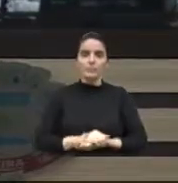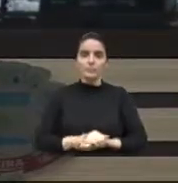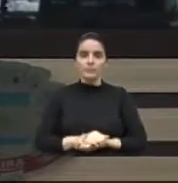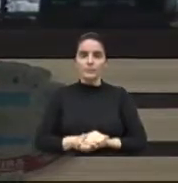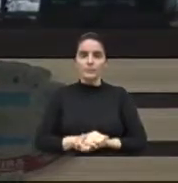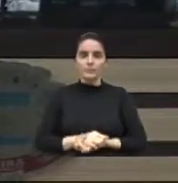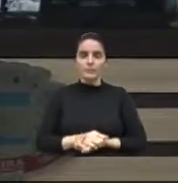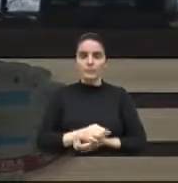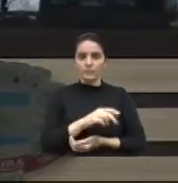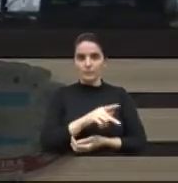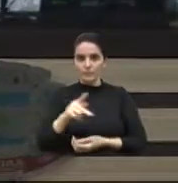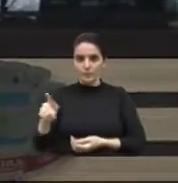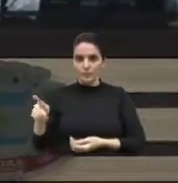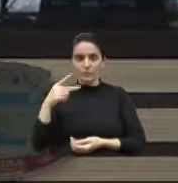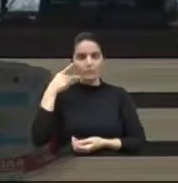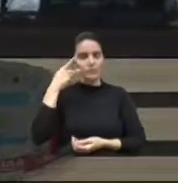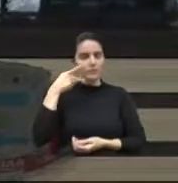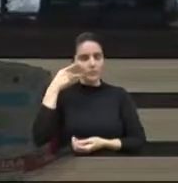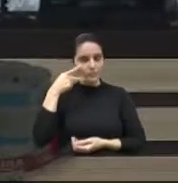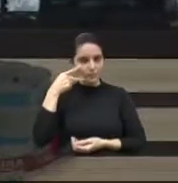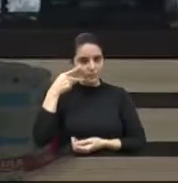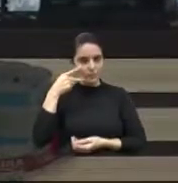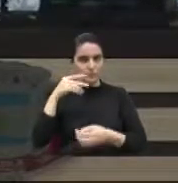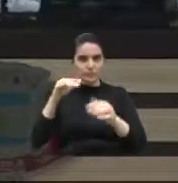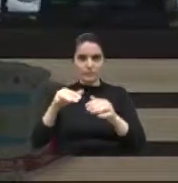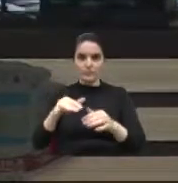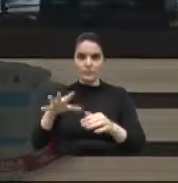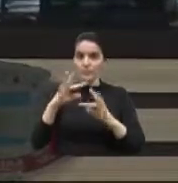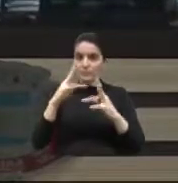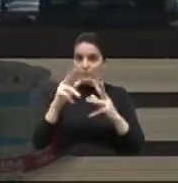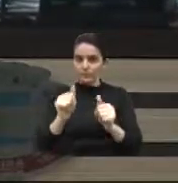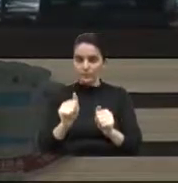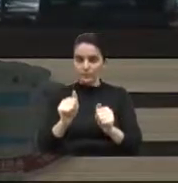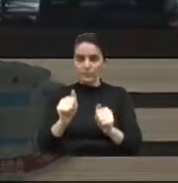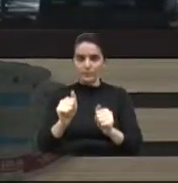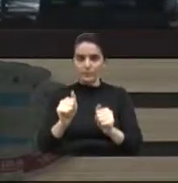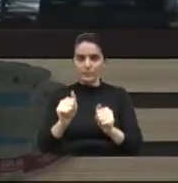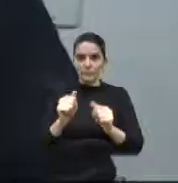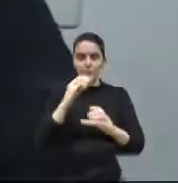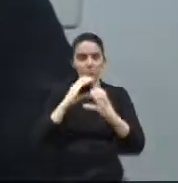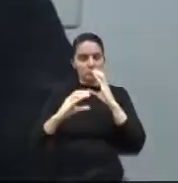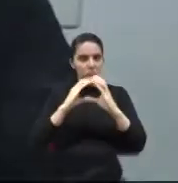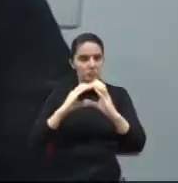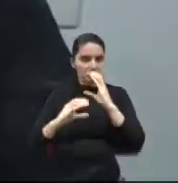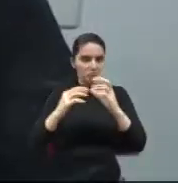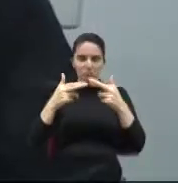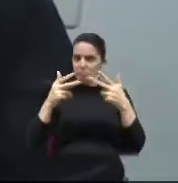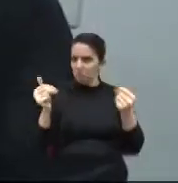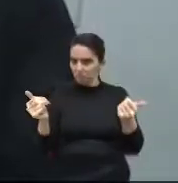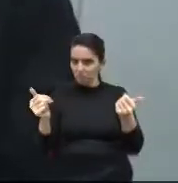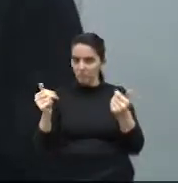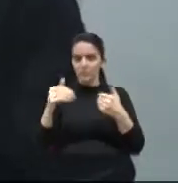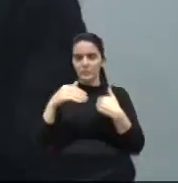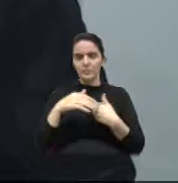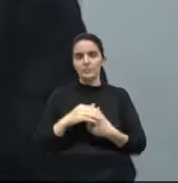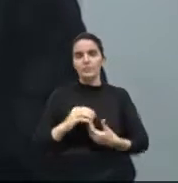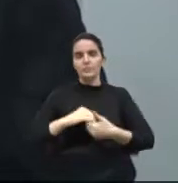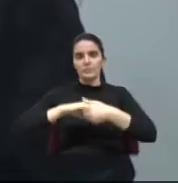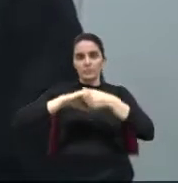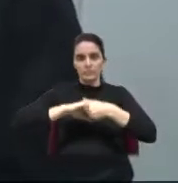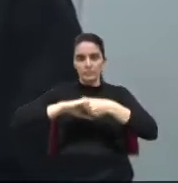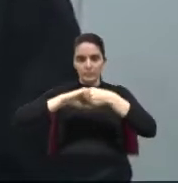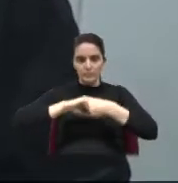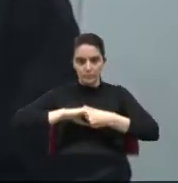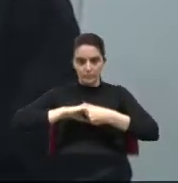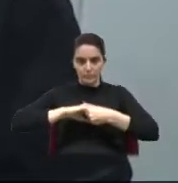Senhor presidente, nobres amigos vereadores, todos que nos ouvem pelo meio de comunicação, quero parabenizar o